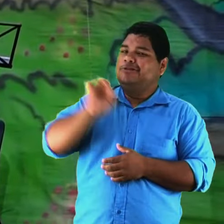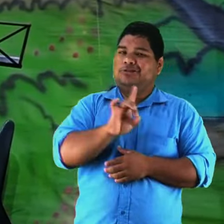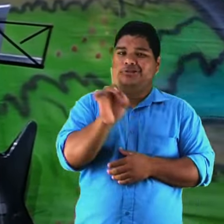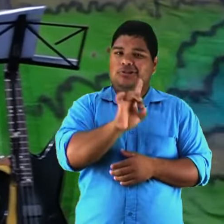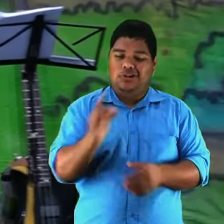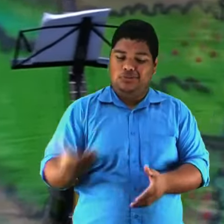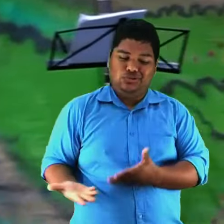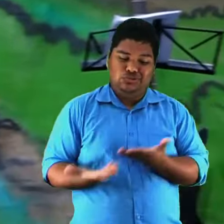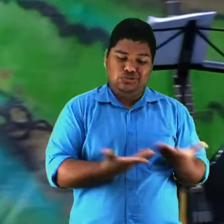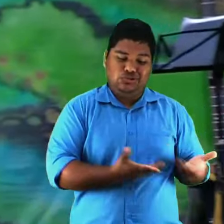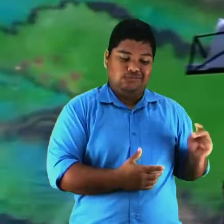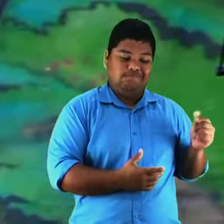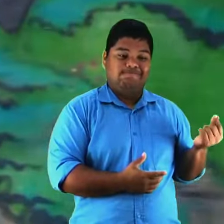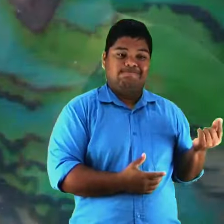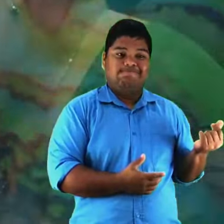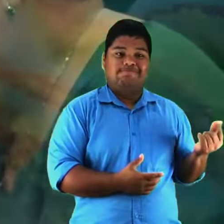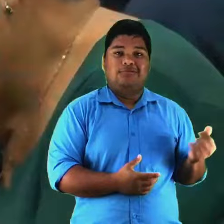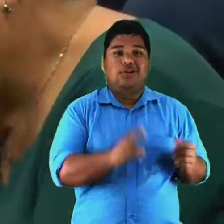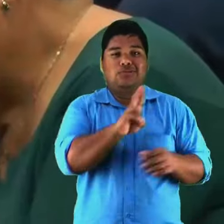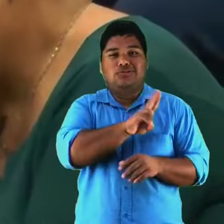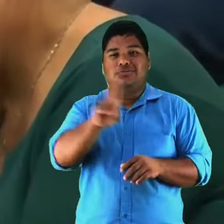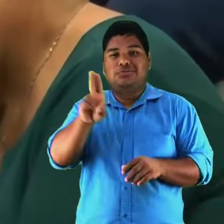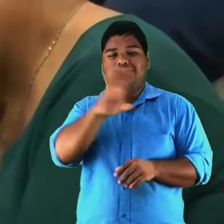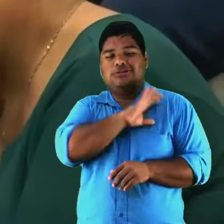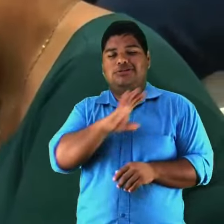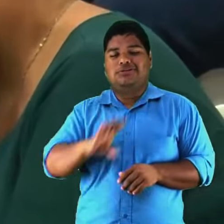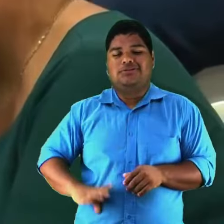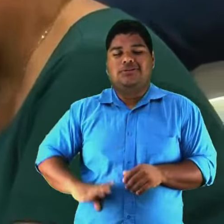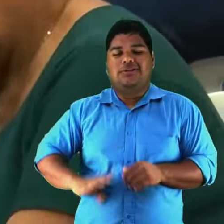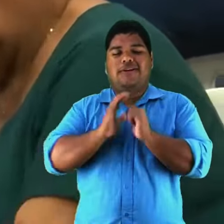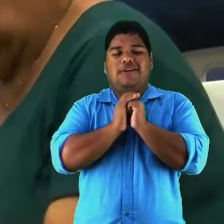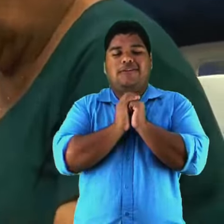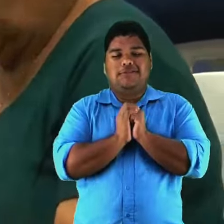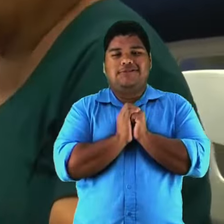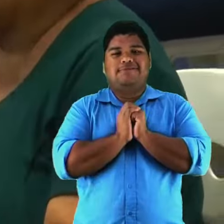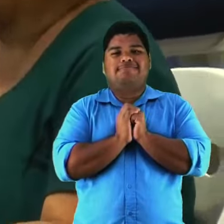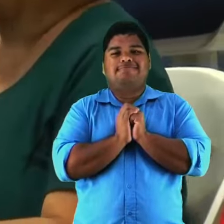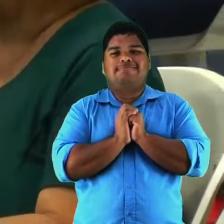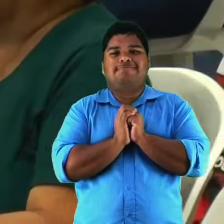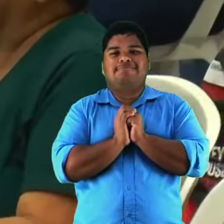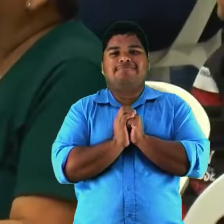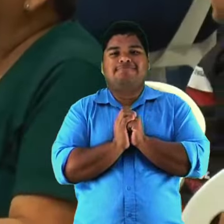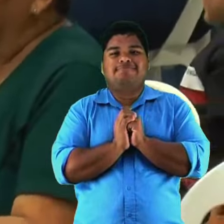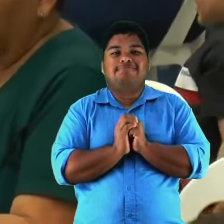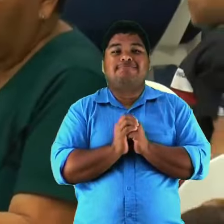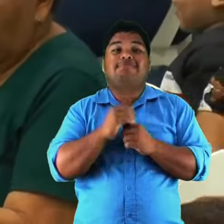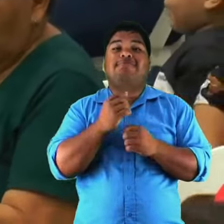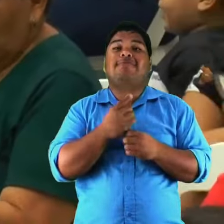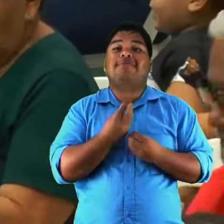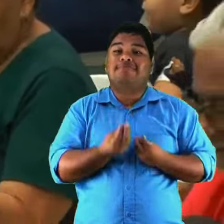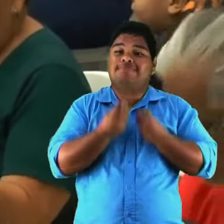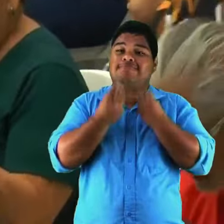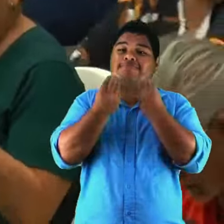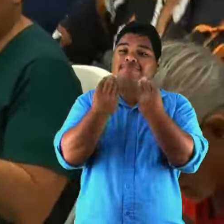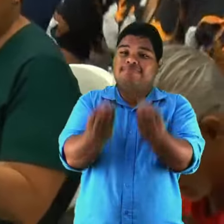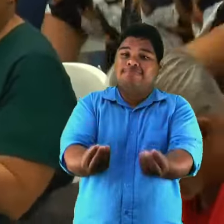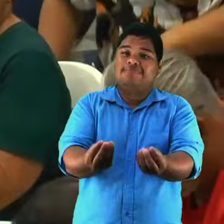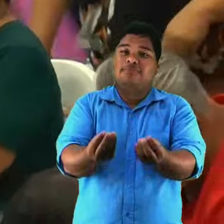É no nome de Cristo. Amém. Amém. Desejo uma ótima semana para o seu irmão do